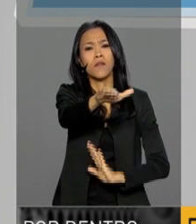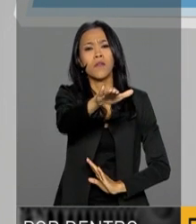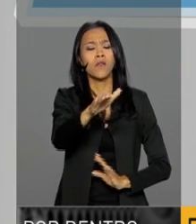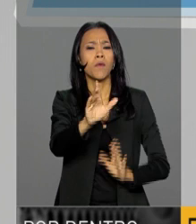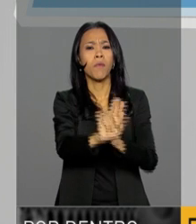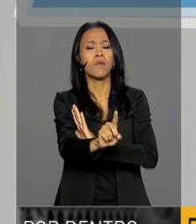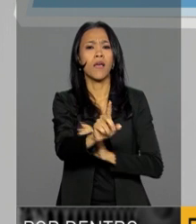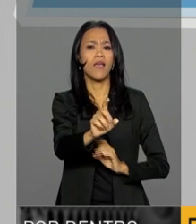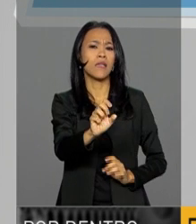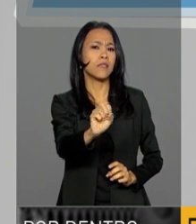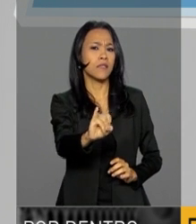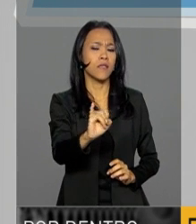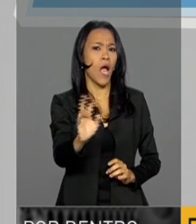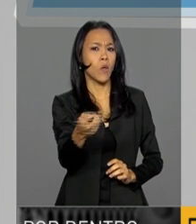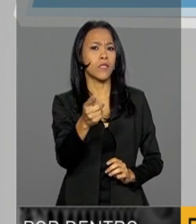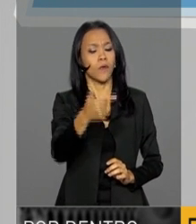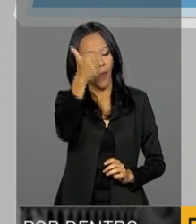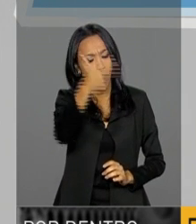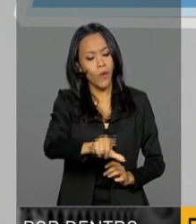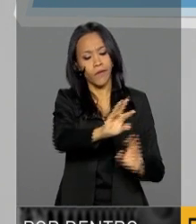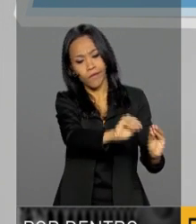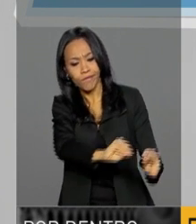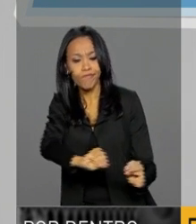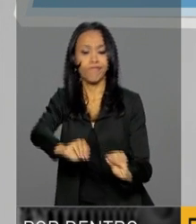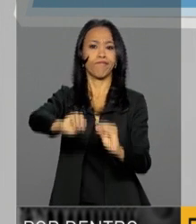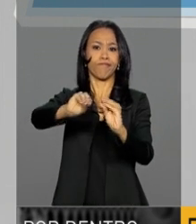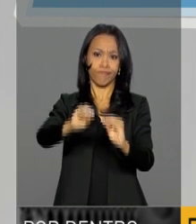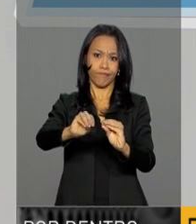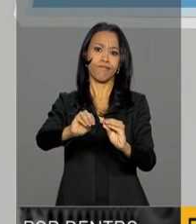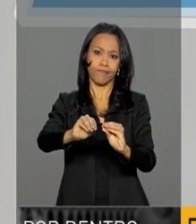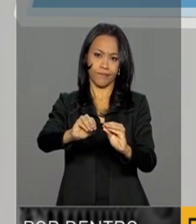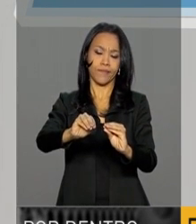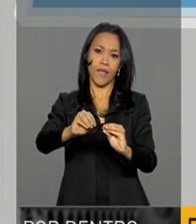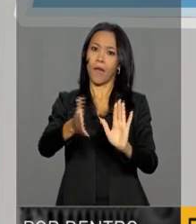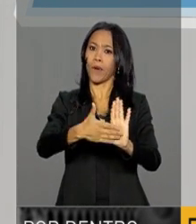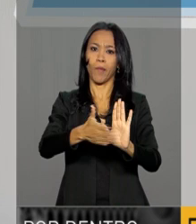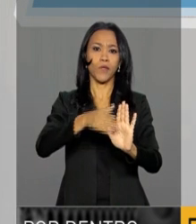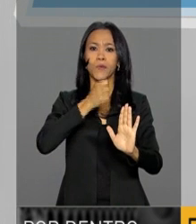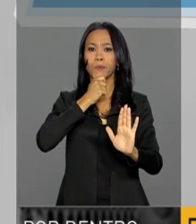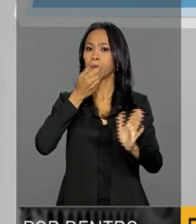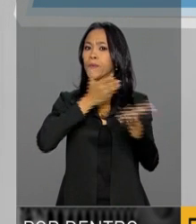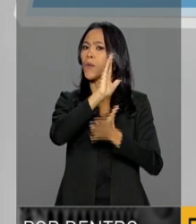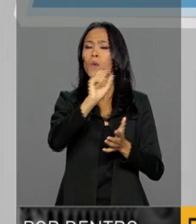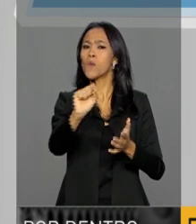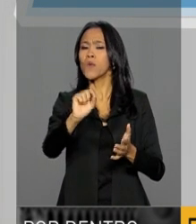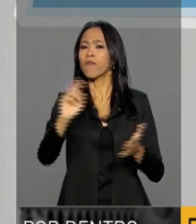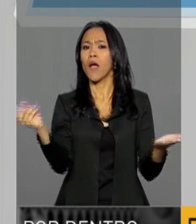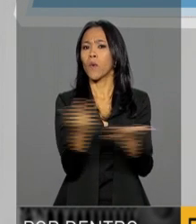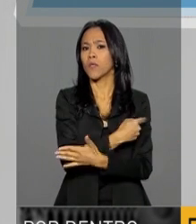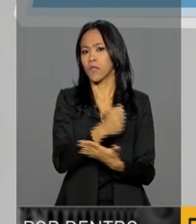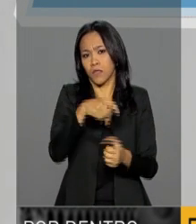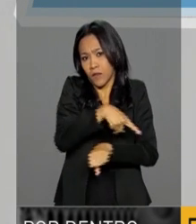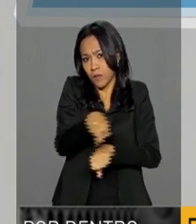houver um novo adiamento e por vários motivos a proposta não for votada quais são os reflexos para o